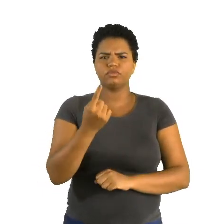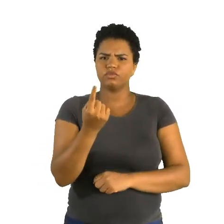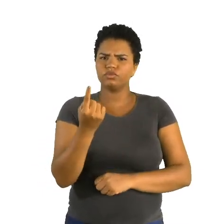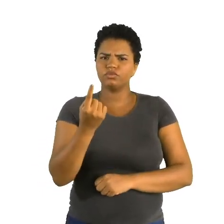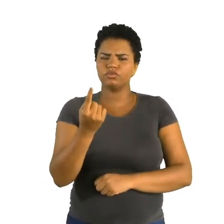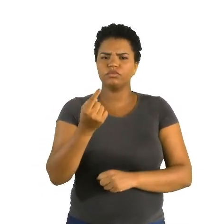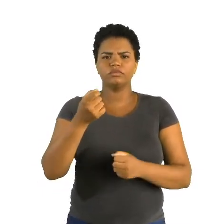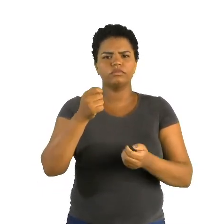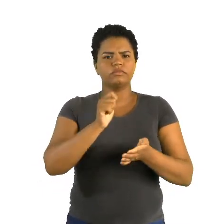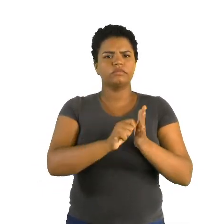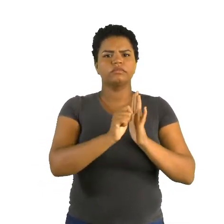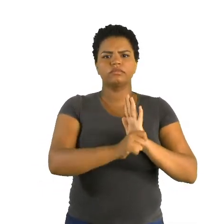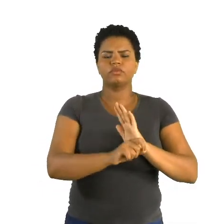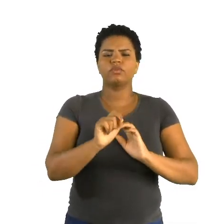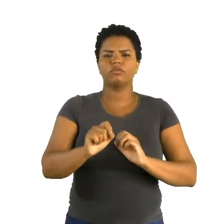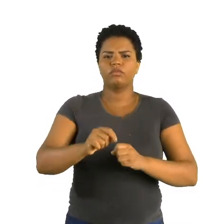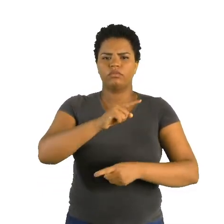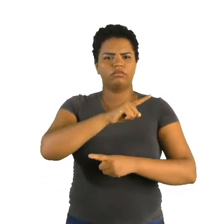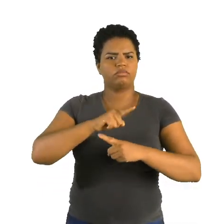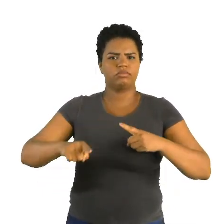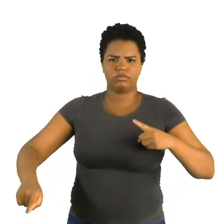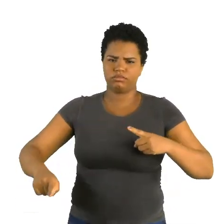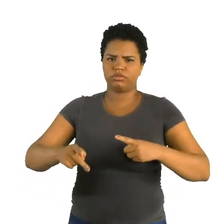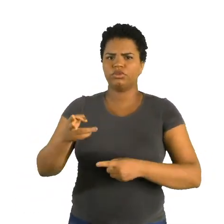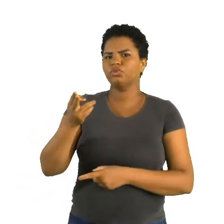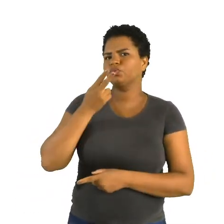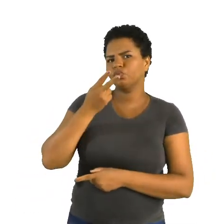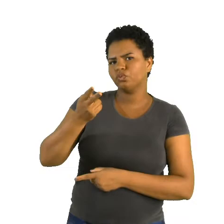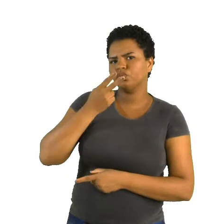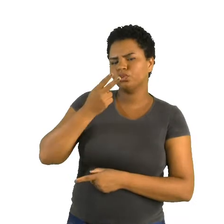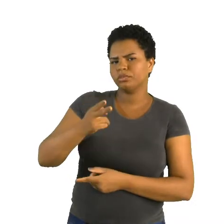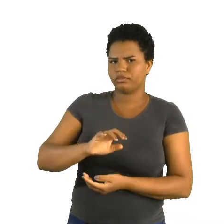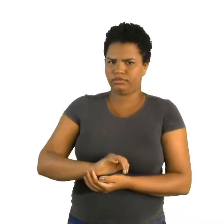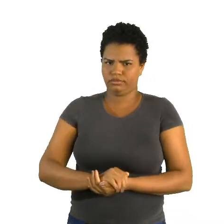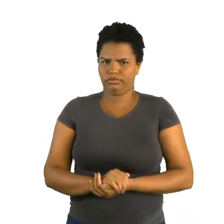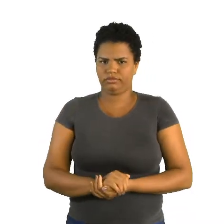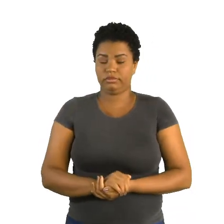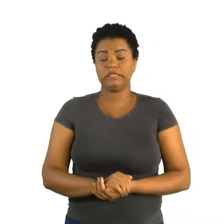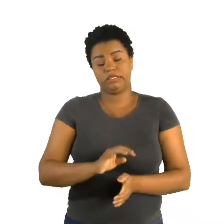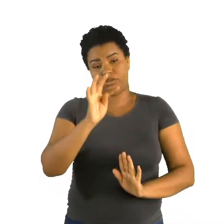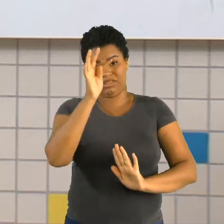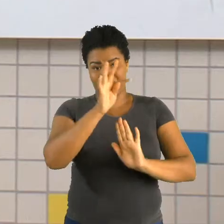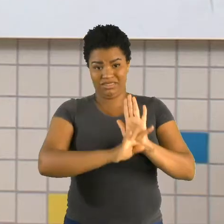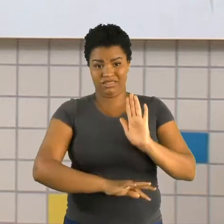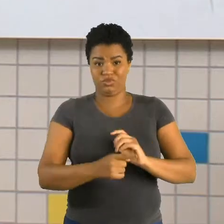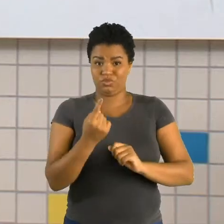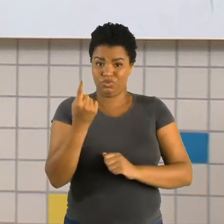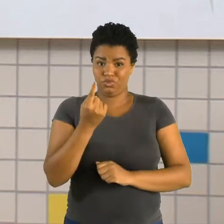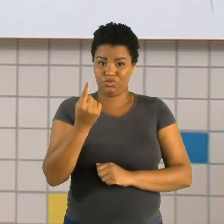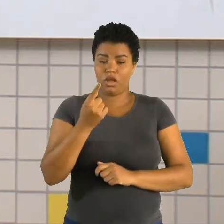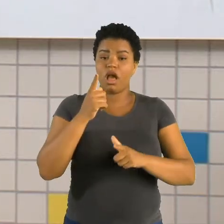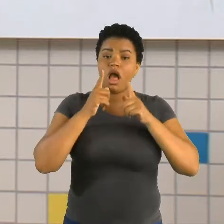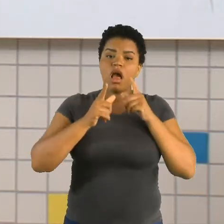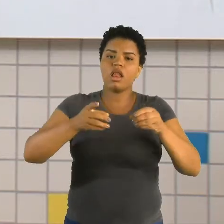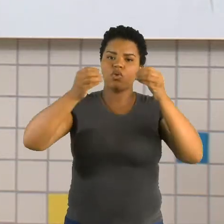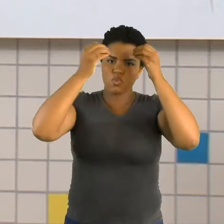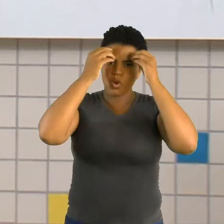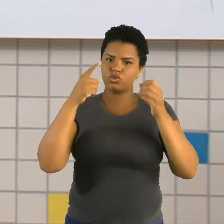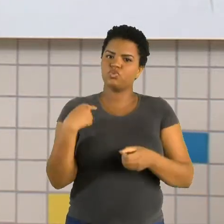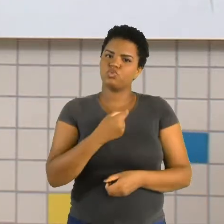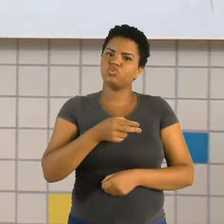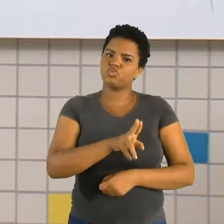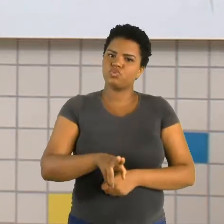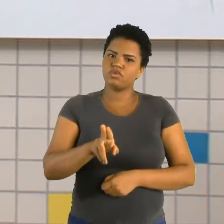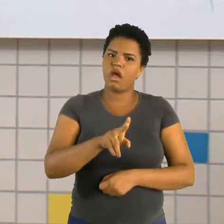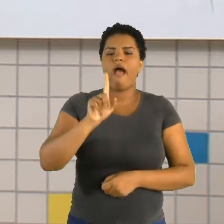1? É proibido fumar. Nesse texto 1, a linguagem que nós estamos usando é apenas a